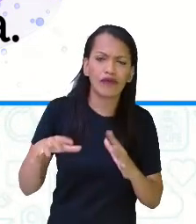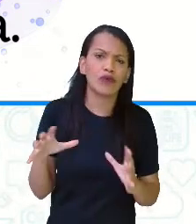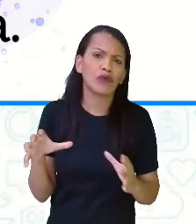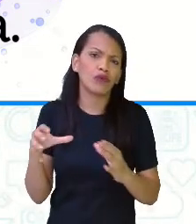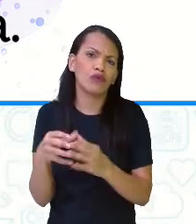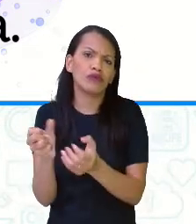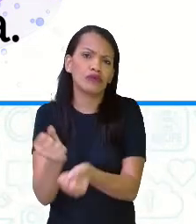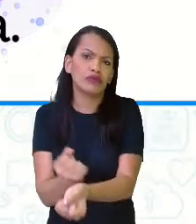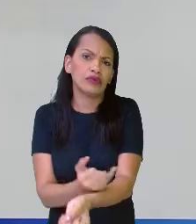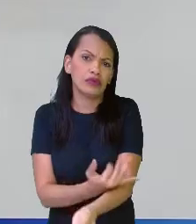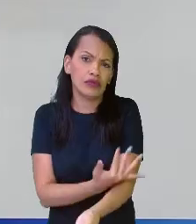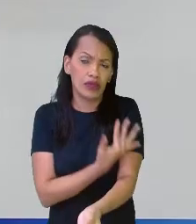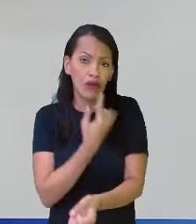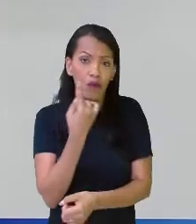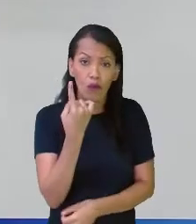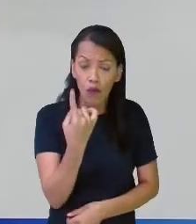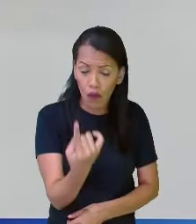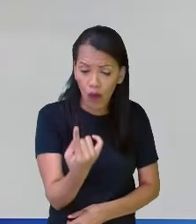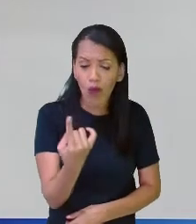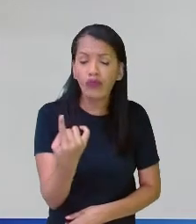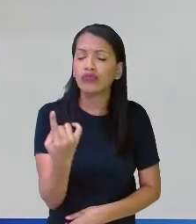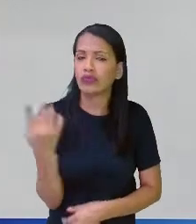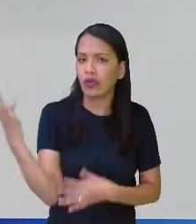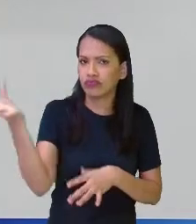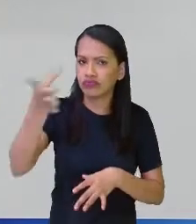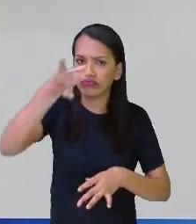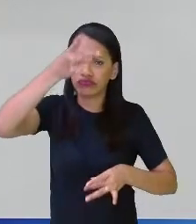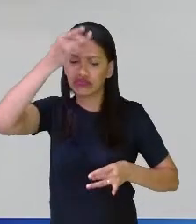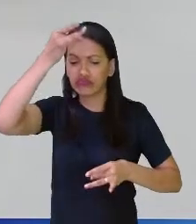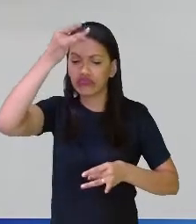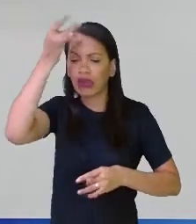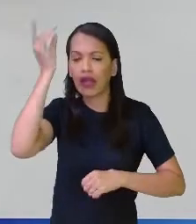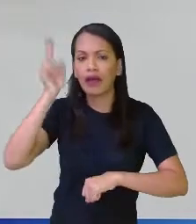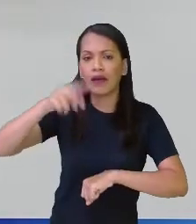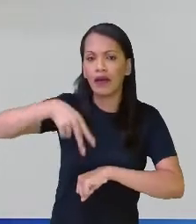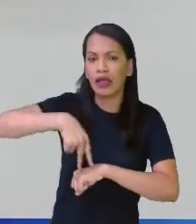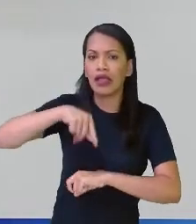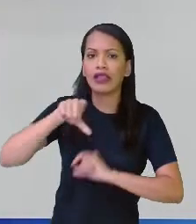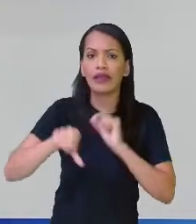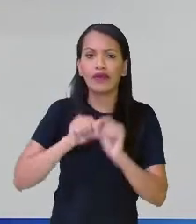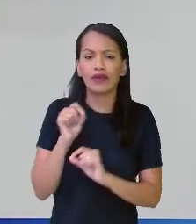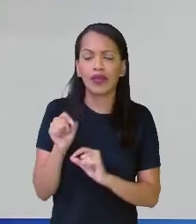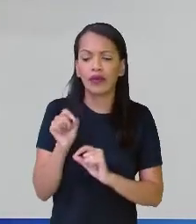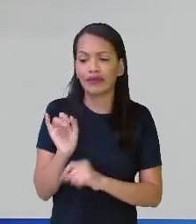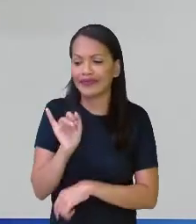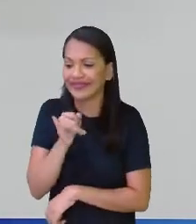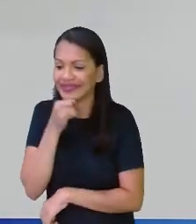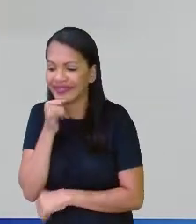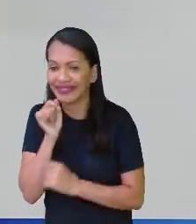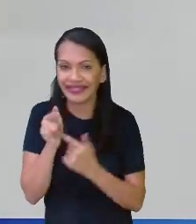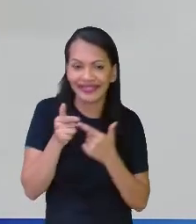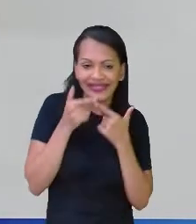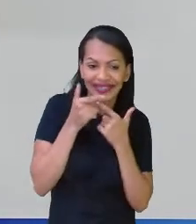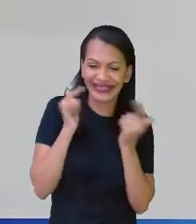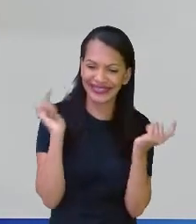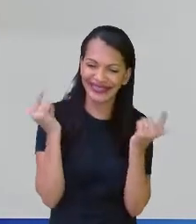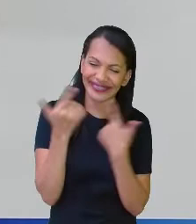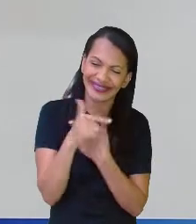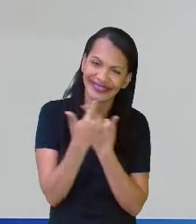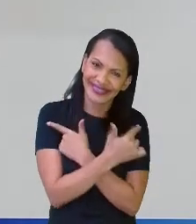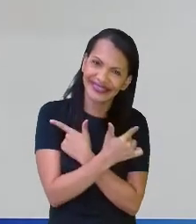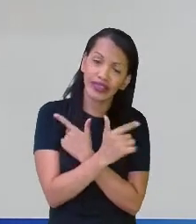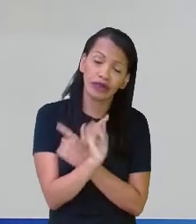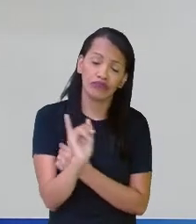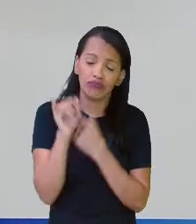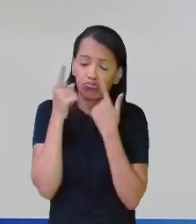uma circunstância de uma única peça. Então, esse ator ele pode ter altos e baixos nessa peça. Ele pode rir, ele